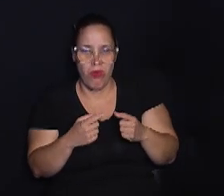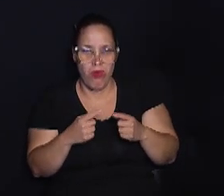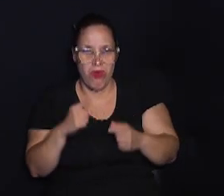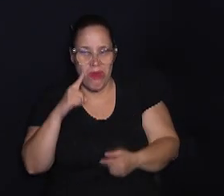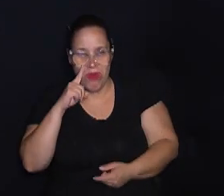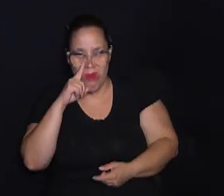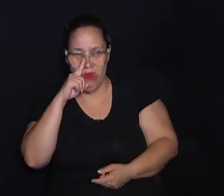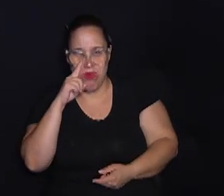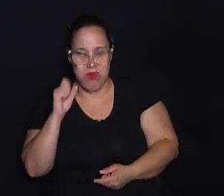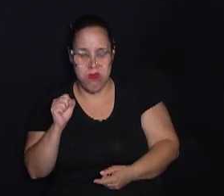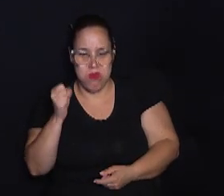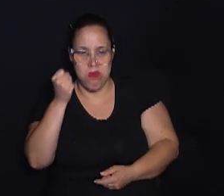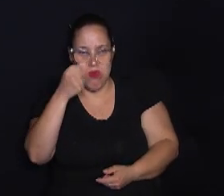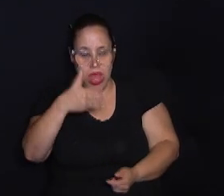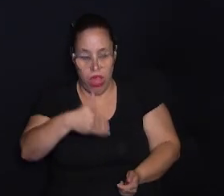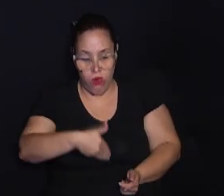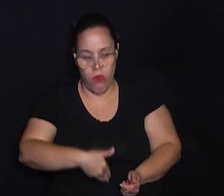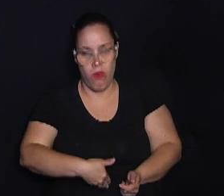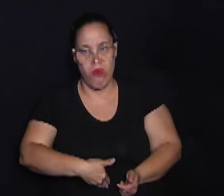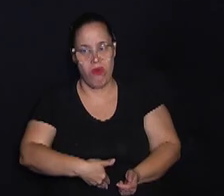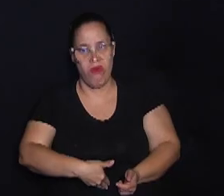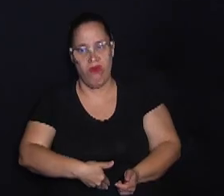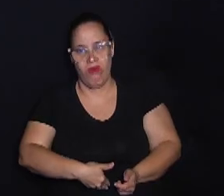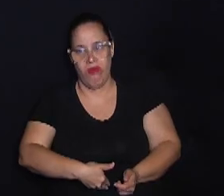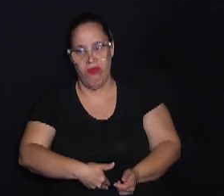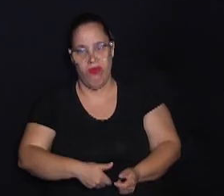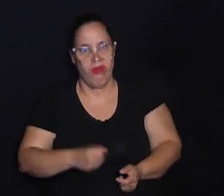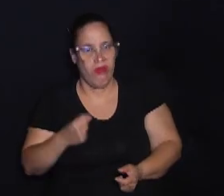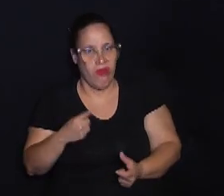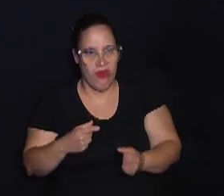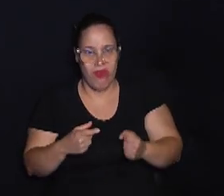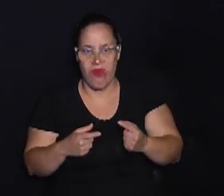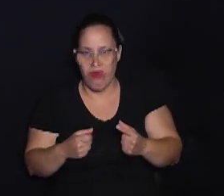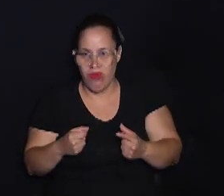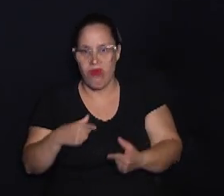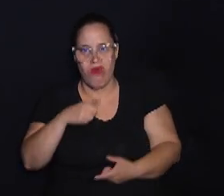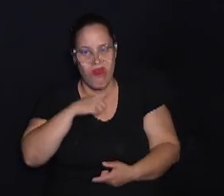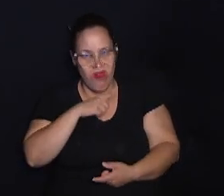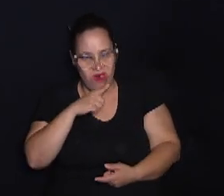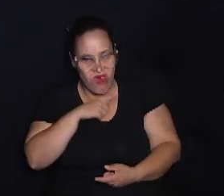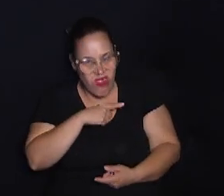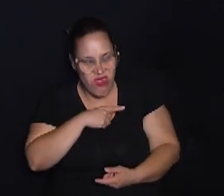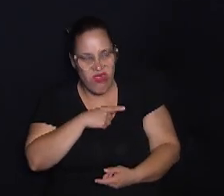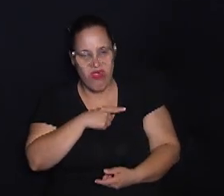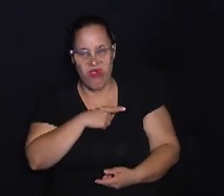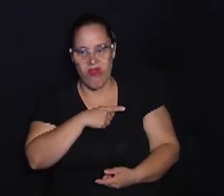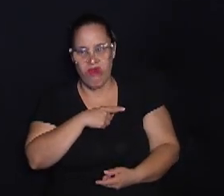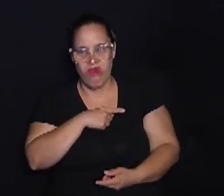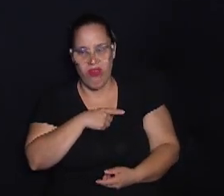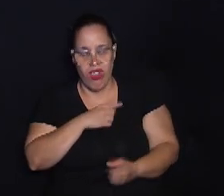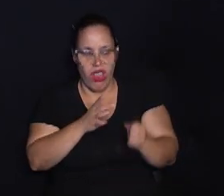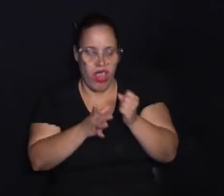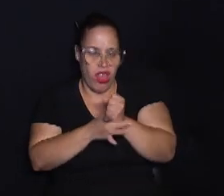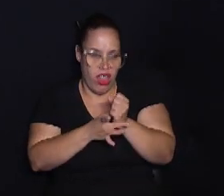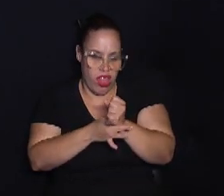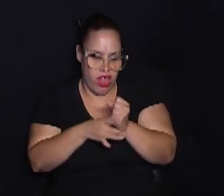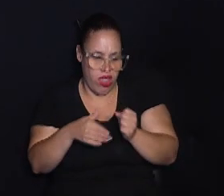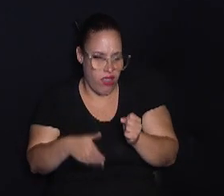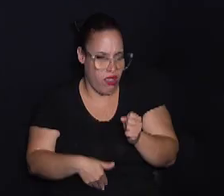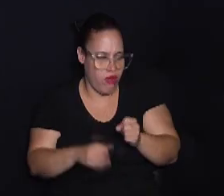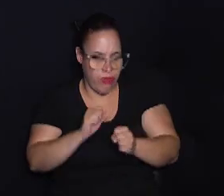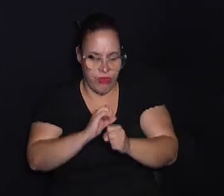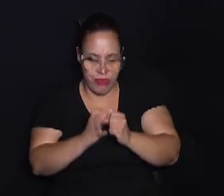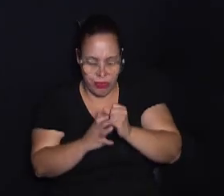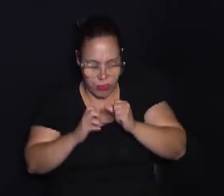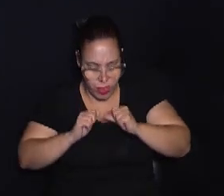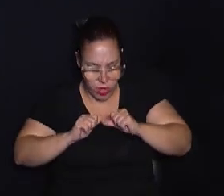Brasil, que é a situação da fome. A gente tem muita gente ainda em insegurança alimentar. Na pandemia,